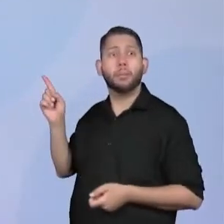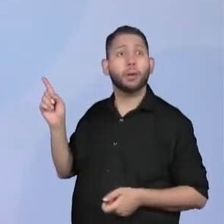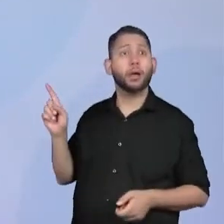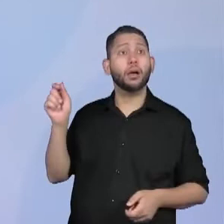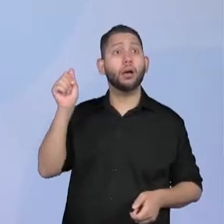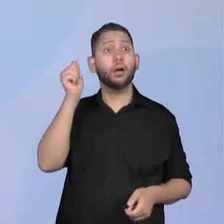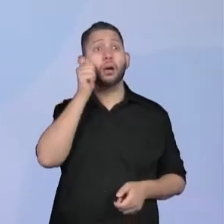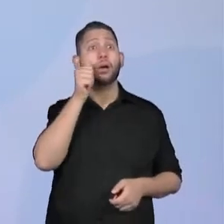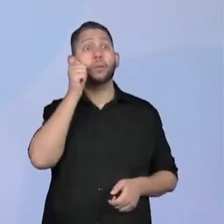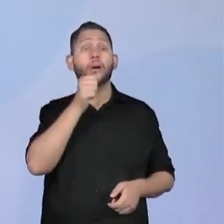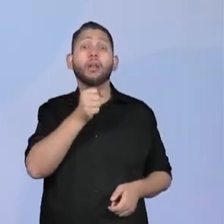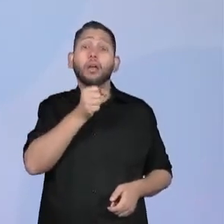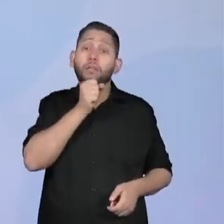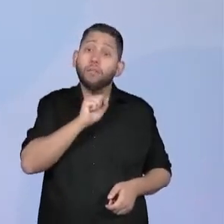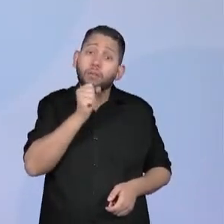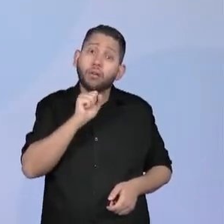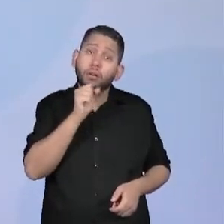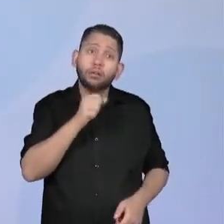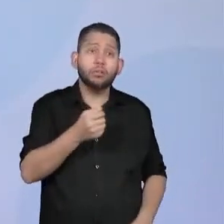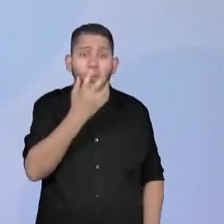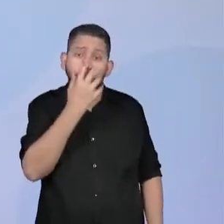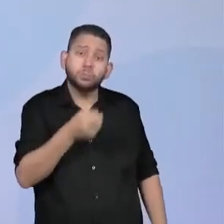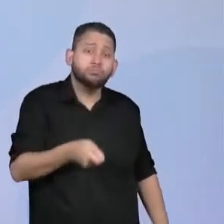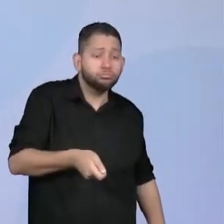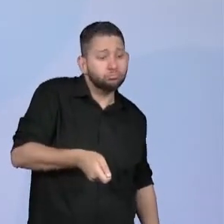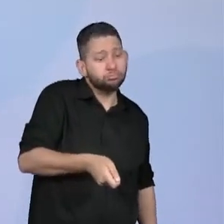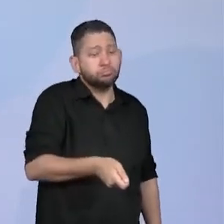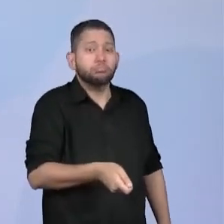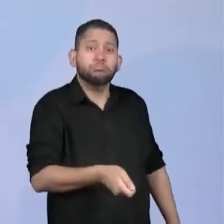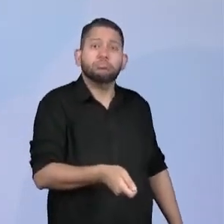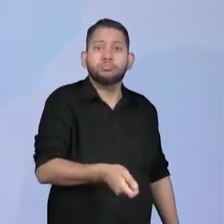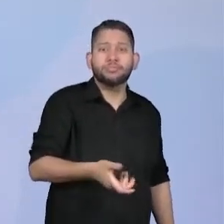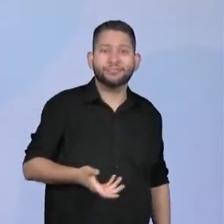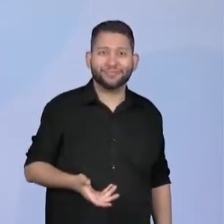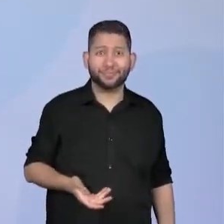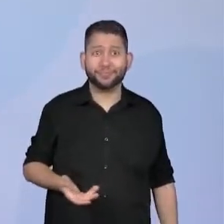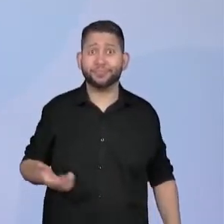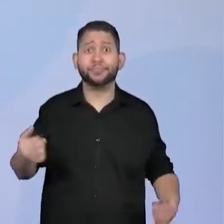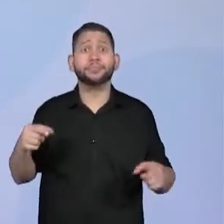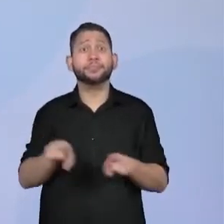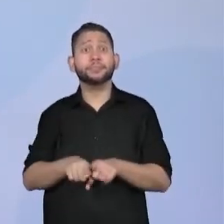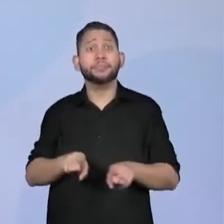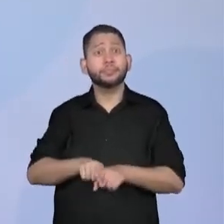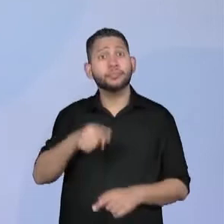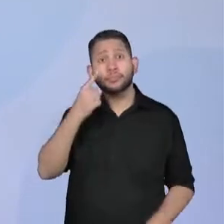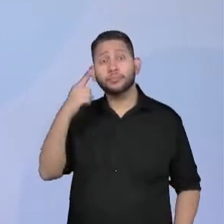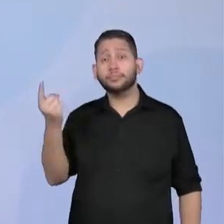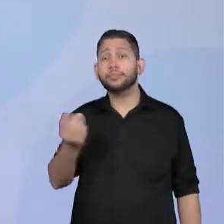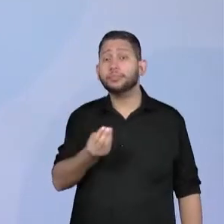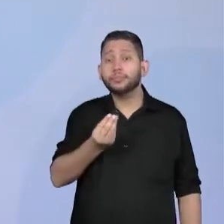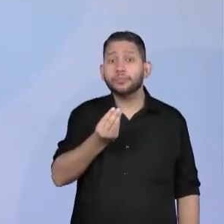uma garota com um cachorro, uma senhora aqui andando também com um cachorrinho. E nós temos flores,